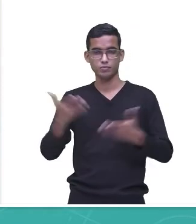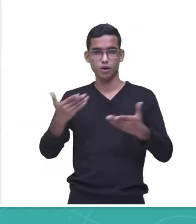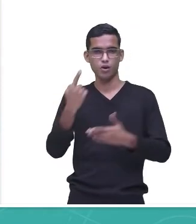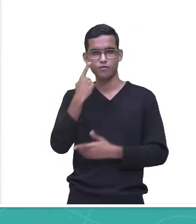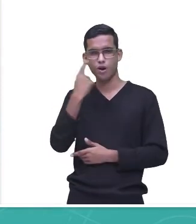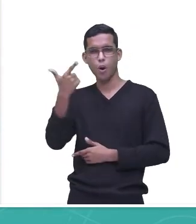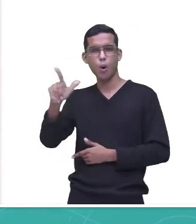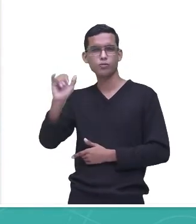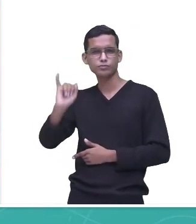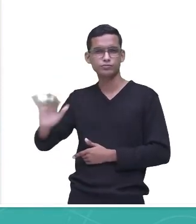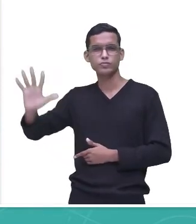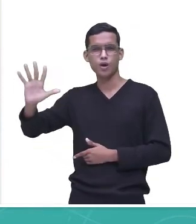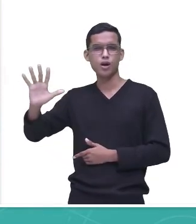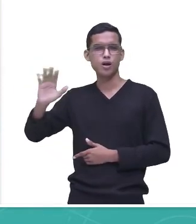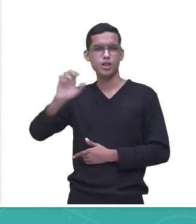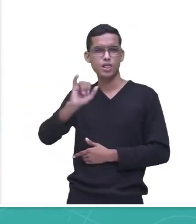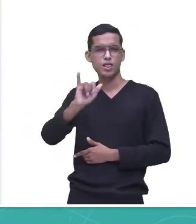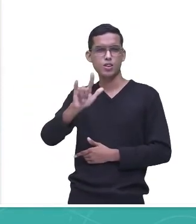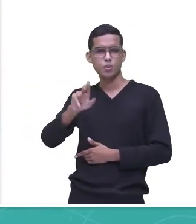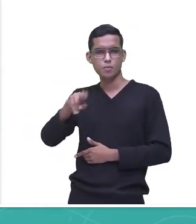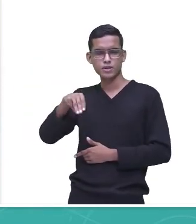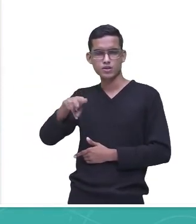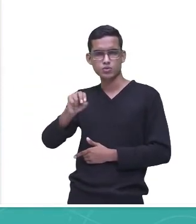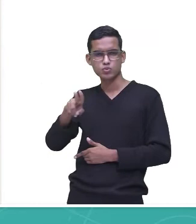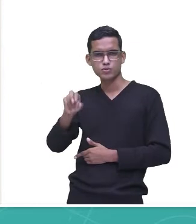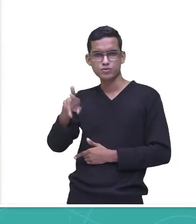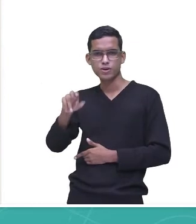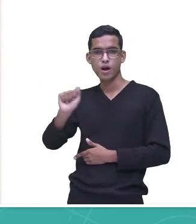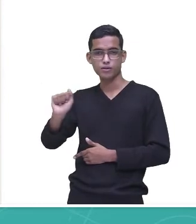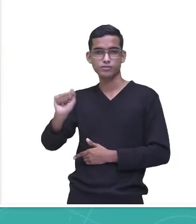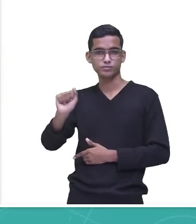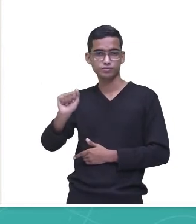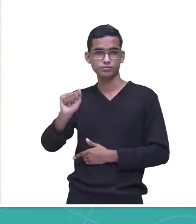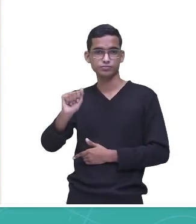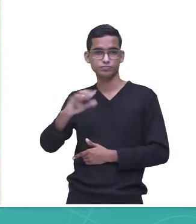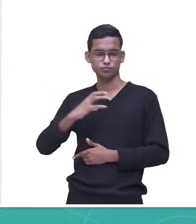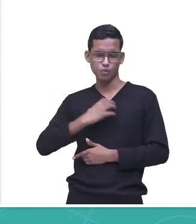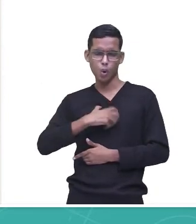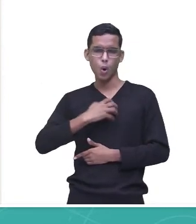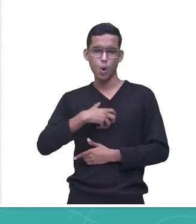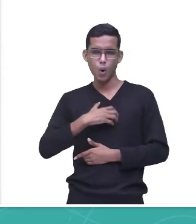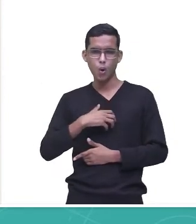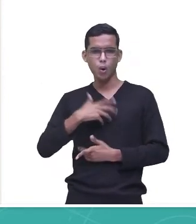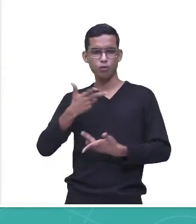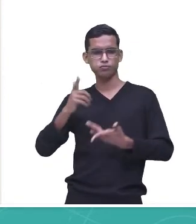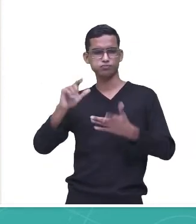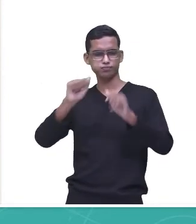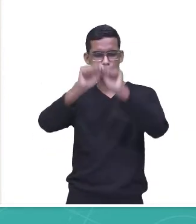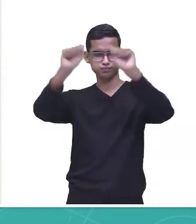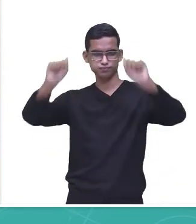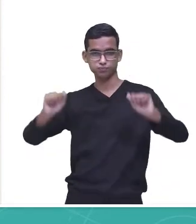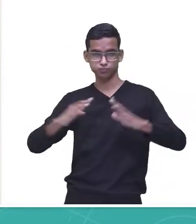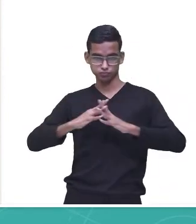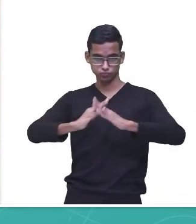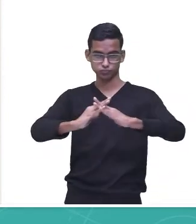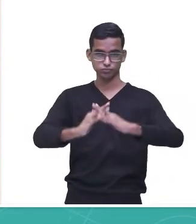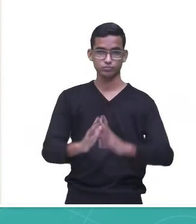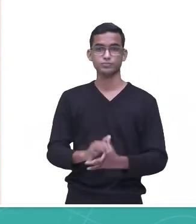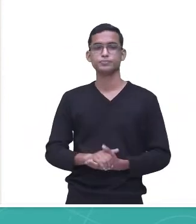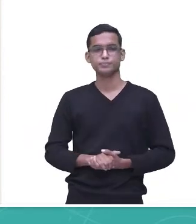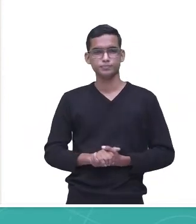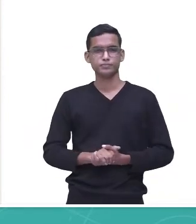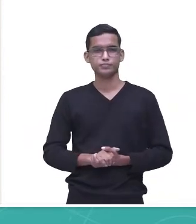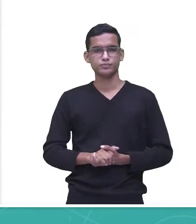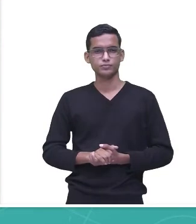da iluminura gótica. Aqui temos uma iluminura do período gótico também. E na iluminura,